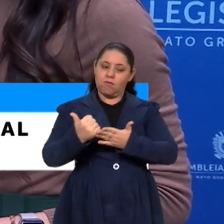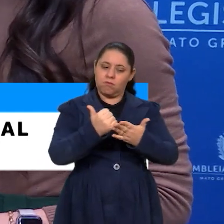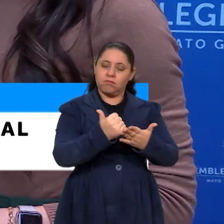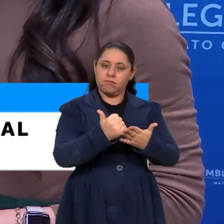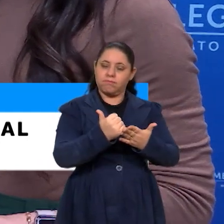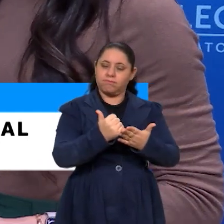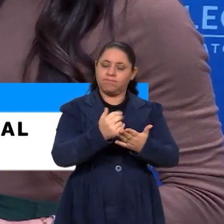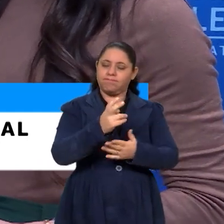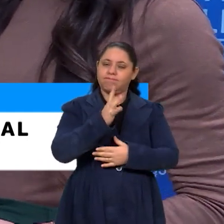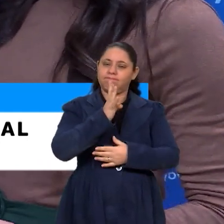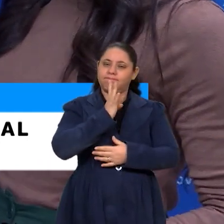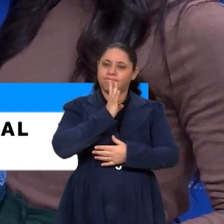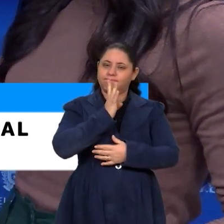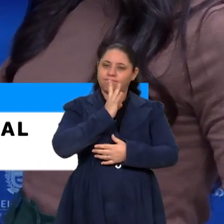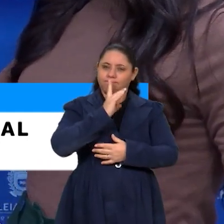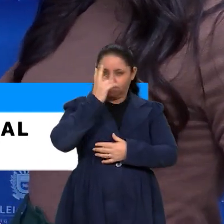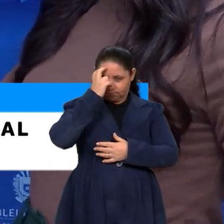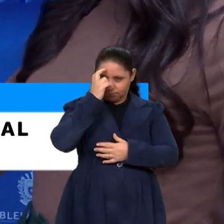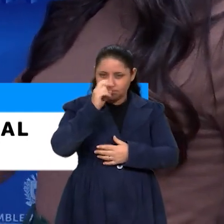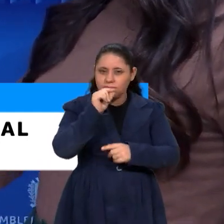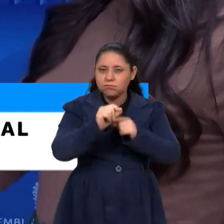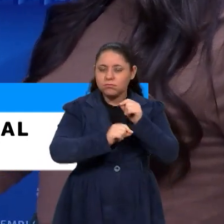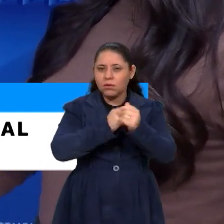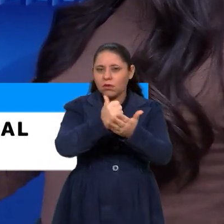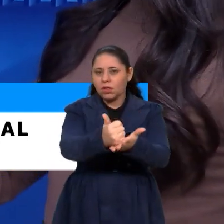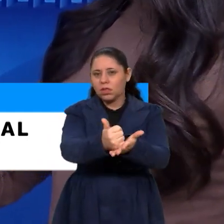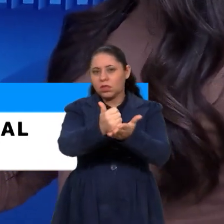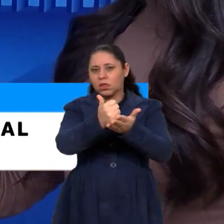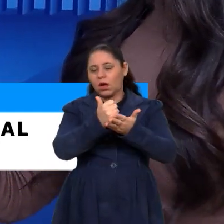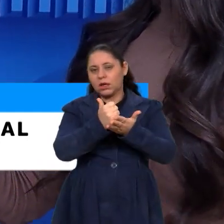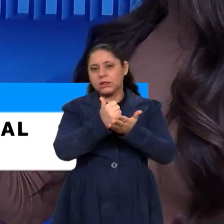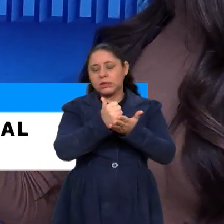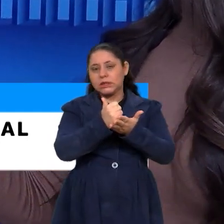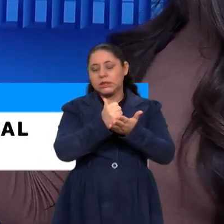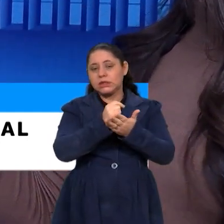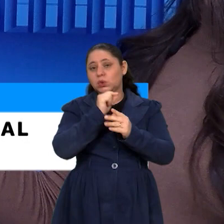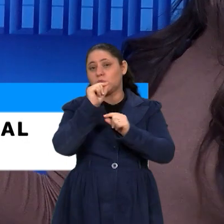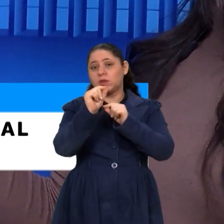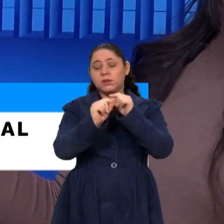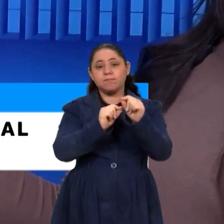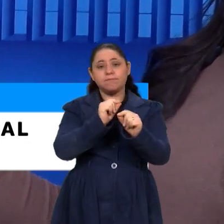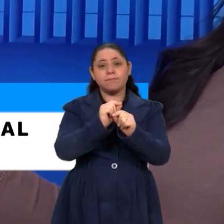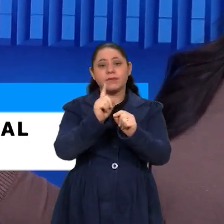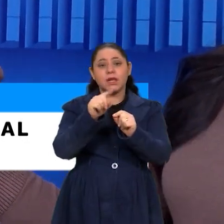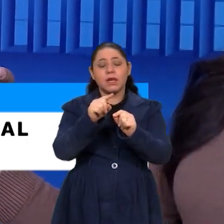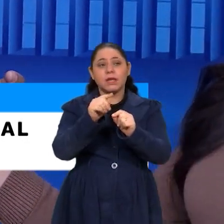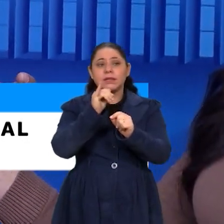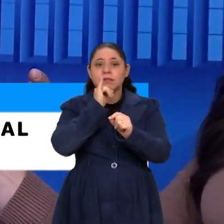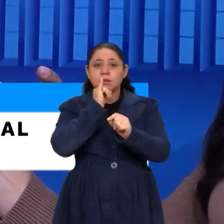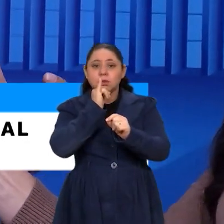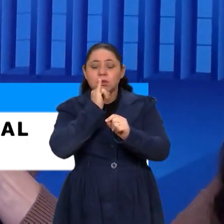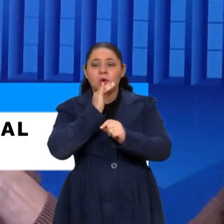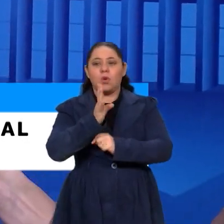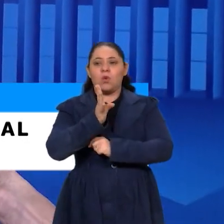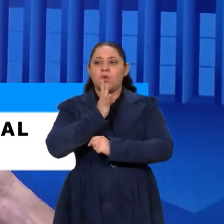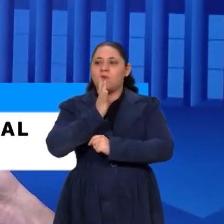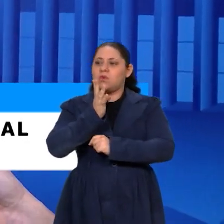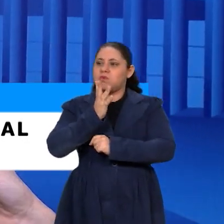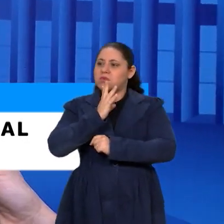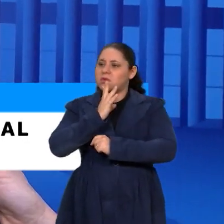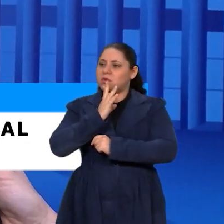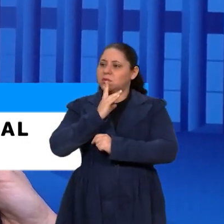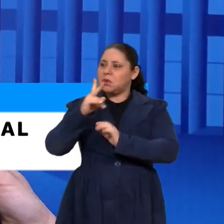leva conhecimento, quando você traz essa parte de conhecimento